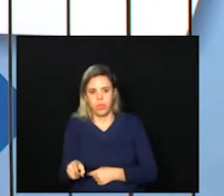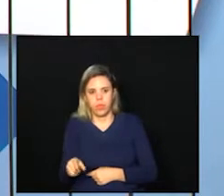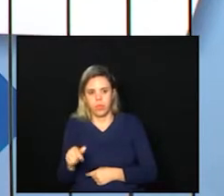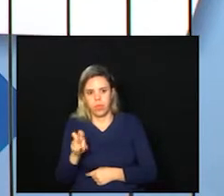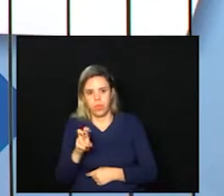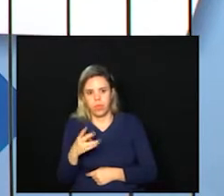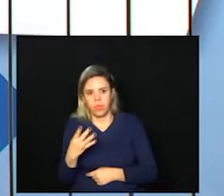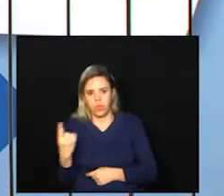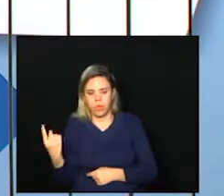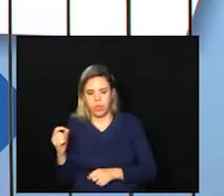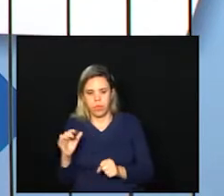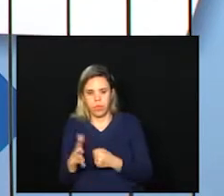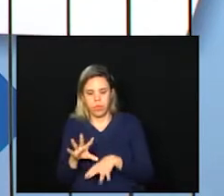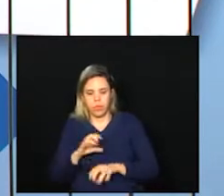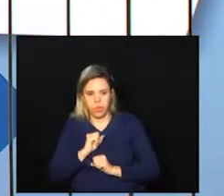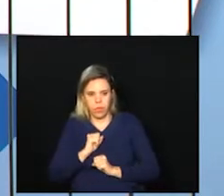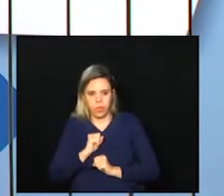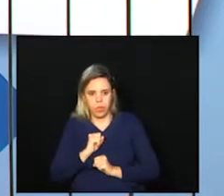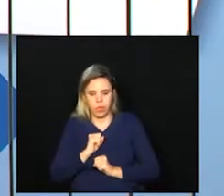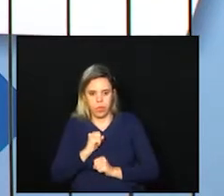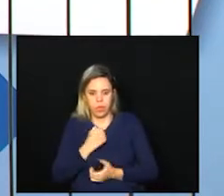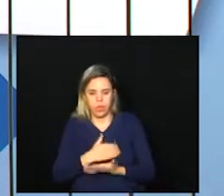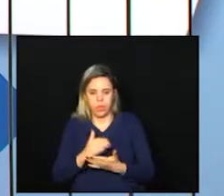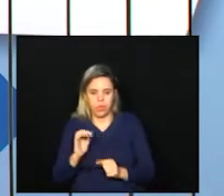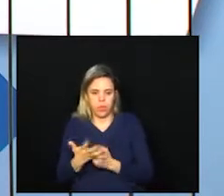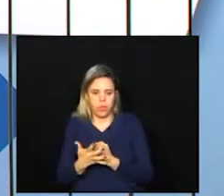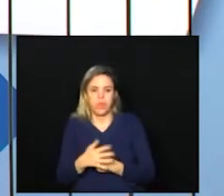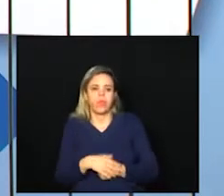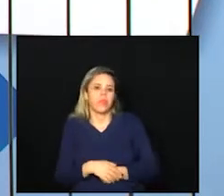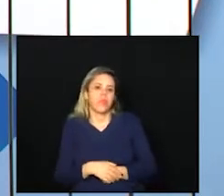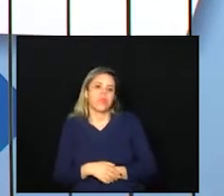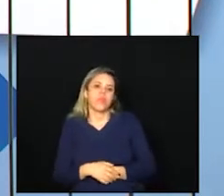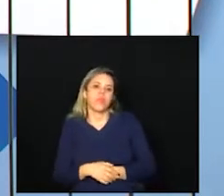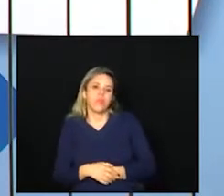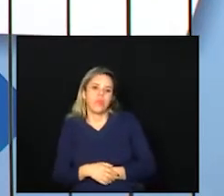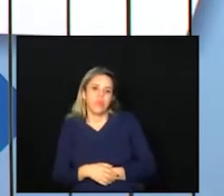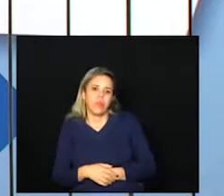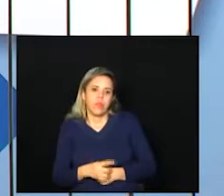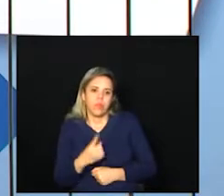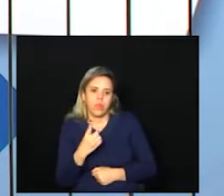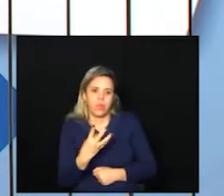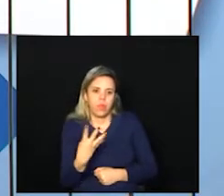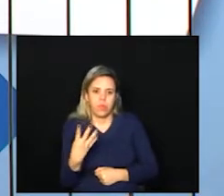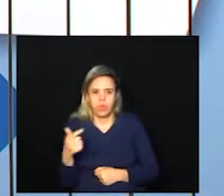4.170.541 casos da Covid-19 desde o início da pandemia e são